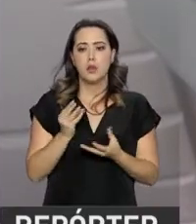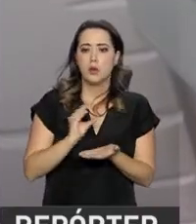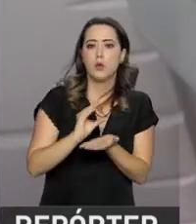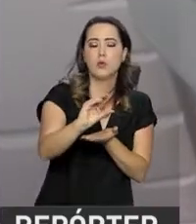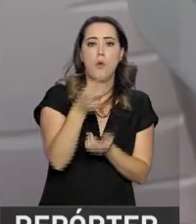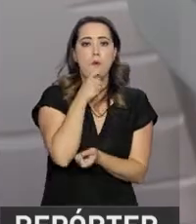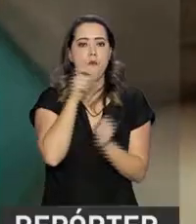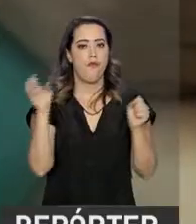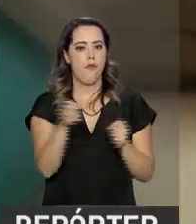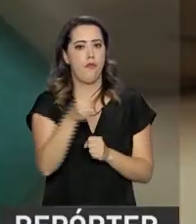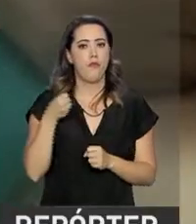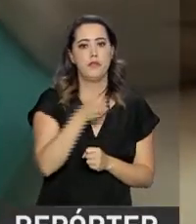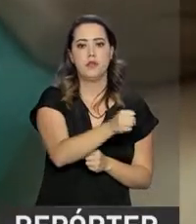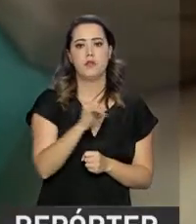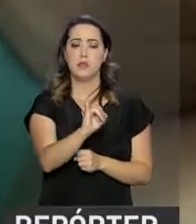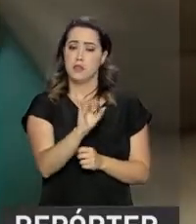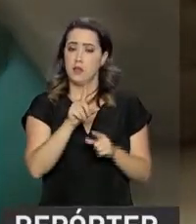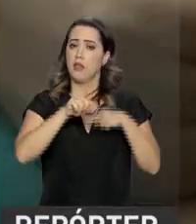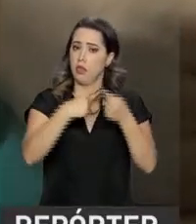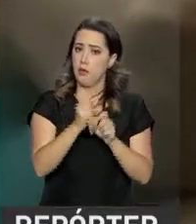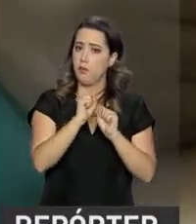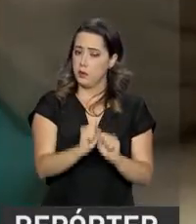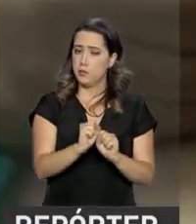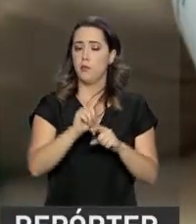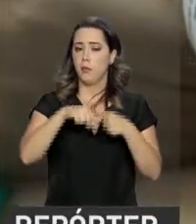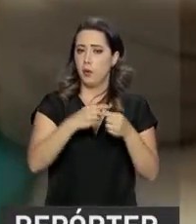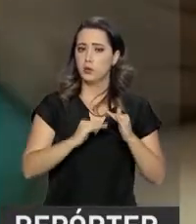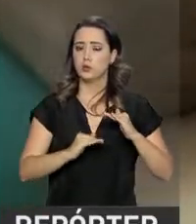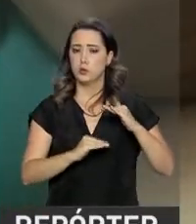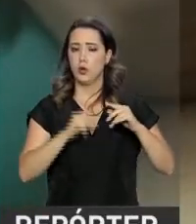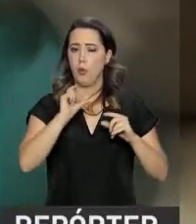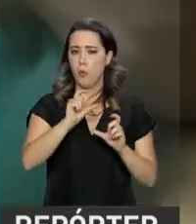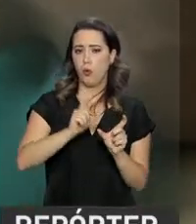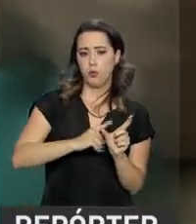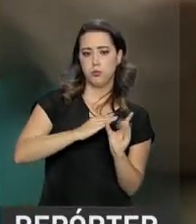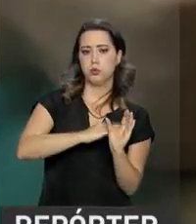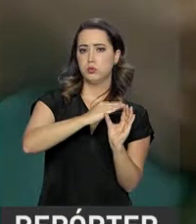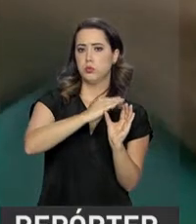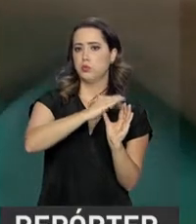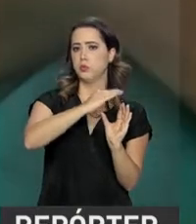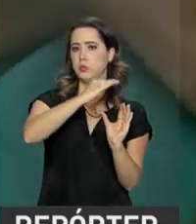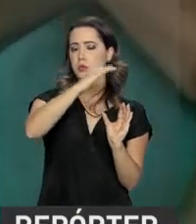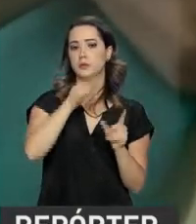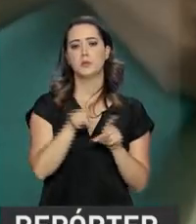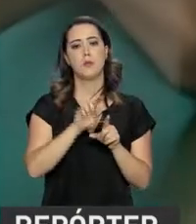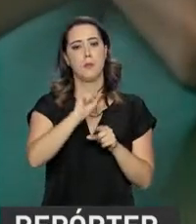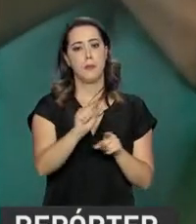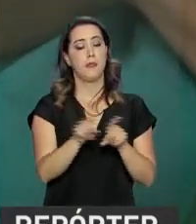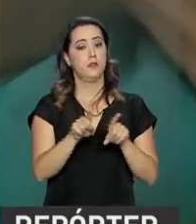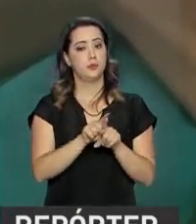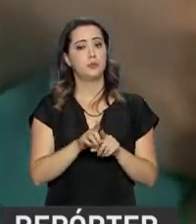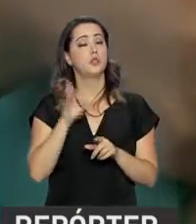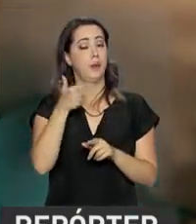congelador. Se o frasco não estiver cheio, você pode completar ele depois. Basta colher mais leite em um copo de vidro